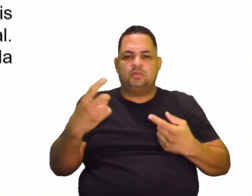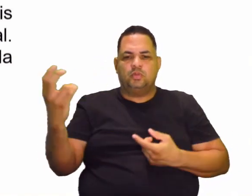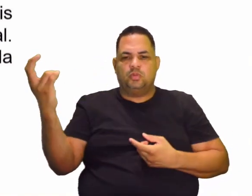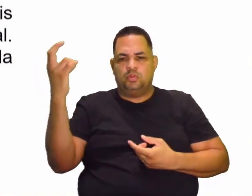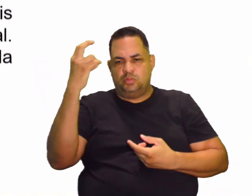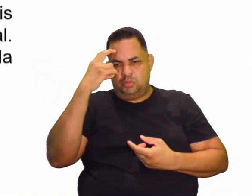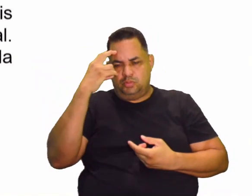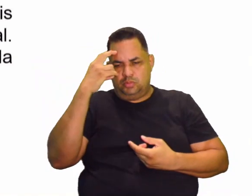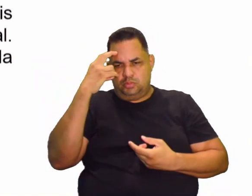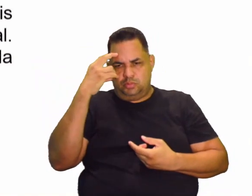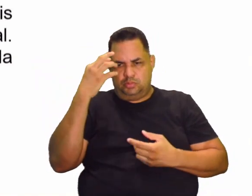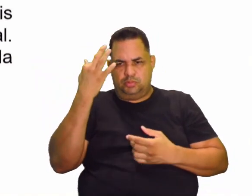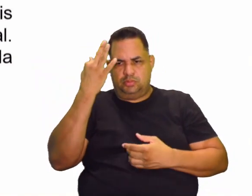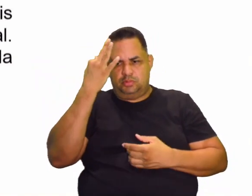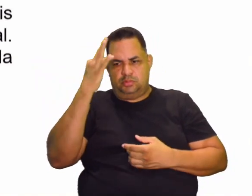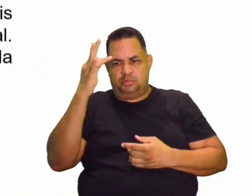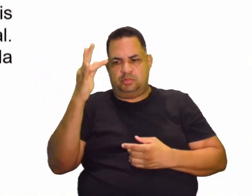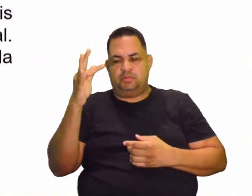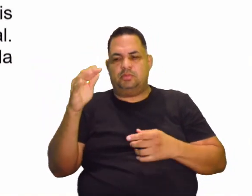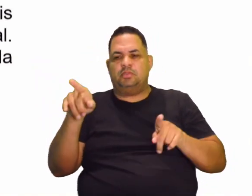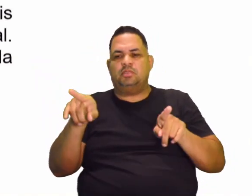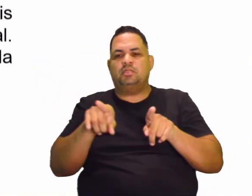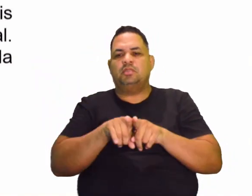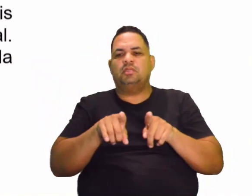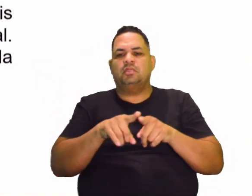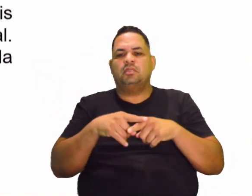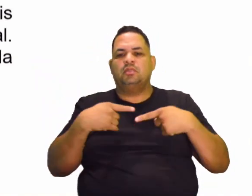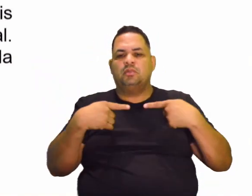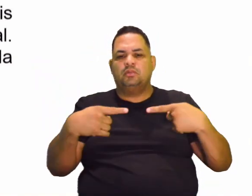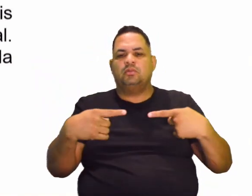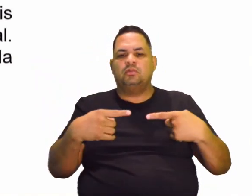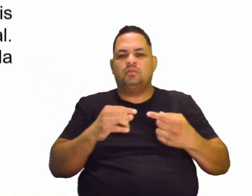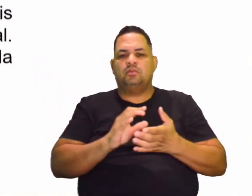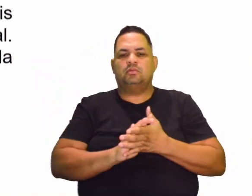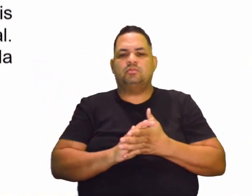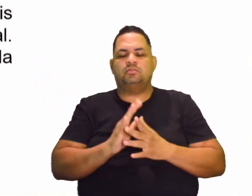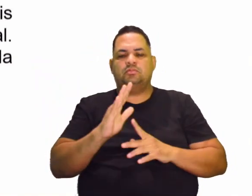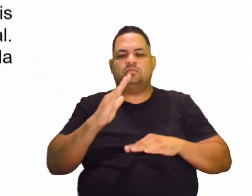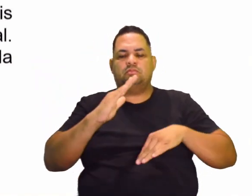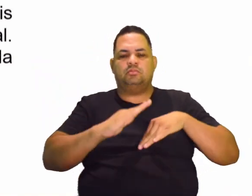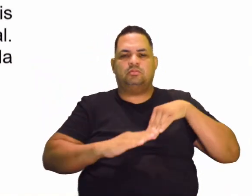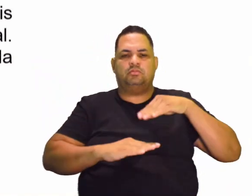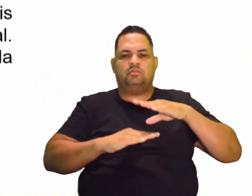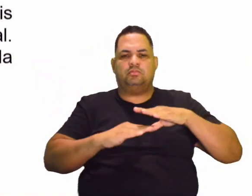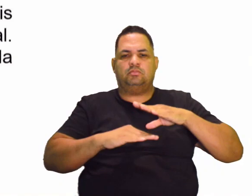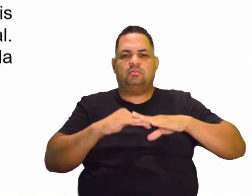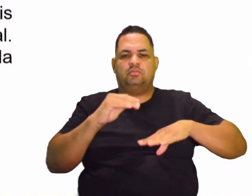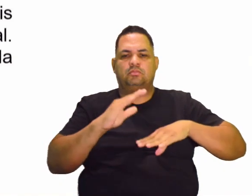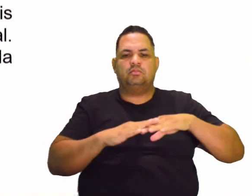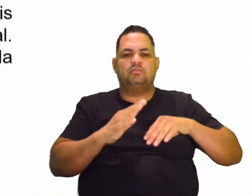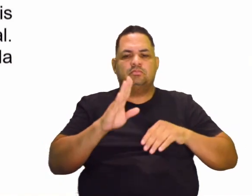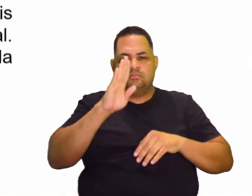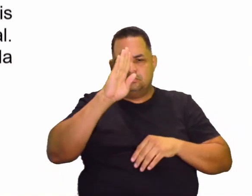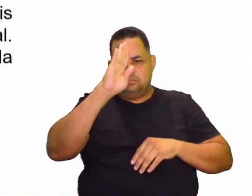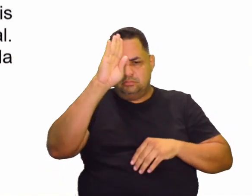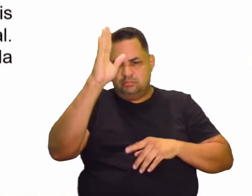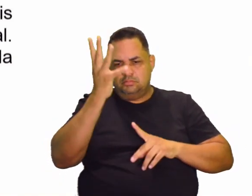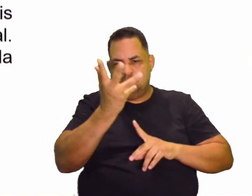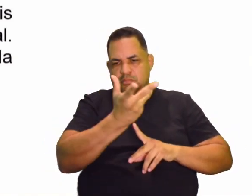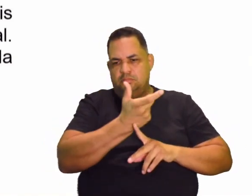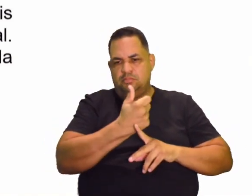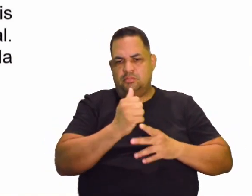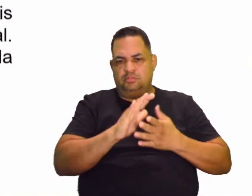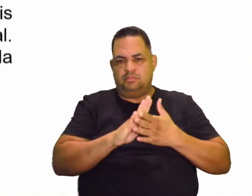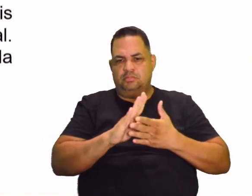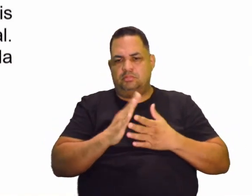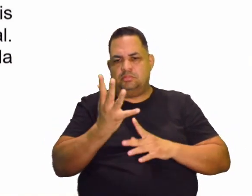muito famoso do período medieval, podemos destacar, que é o Giotto, um dos principais artistas da arte medieval. Aqui